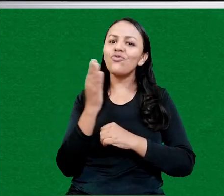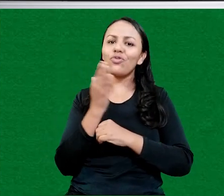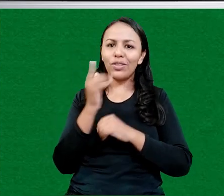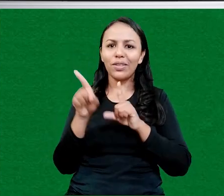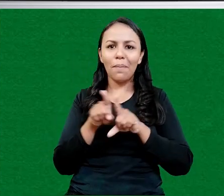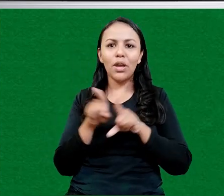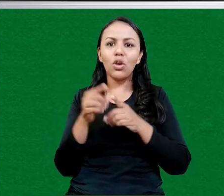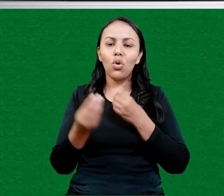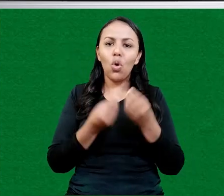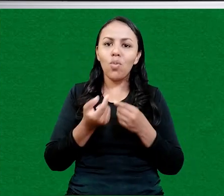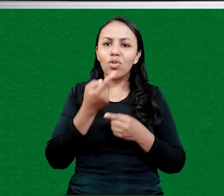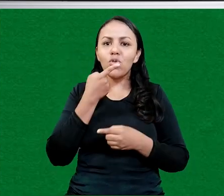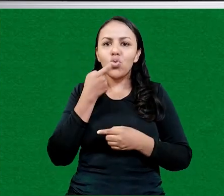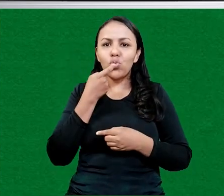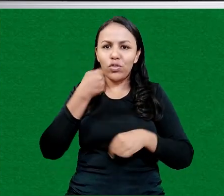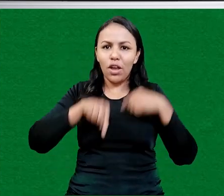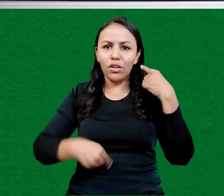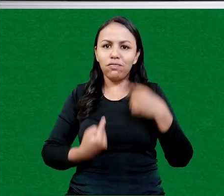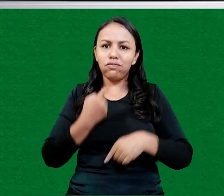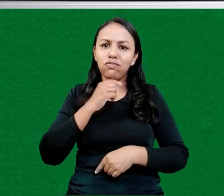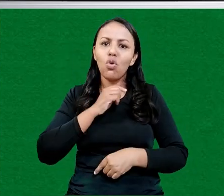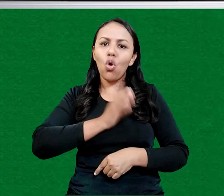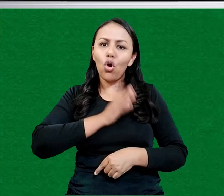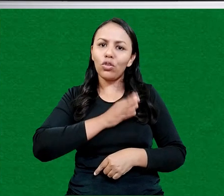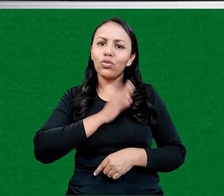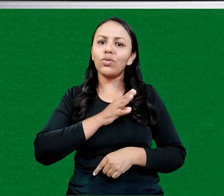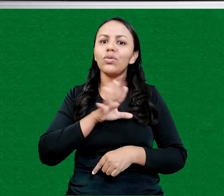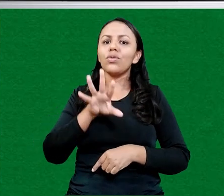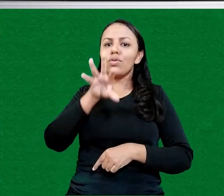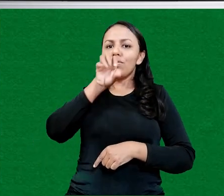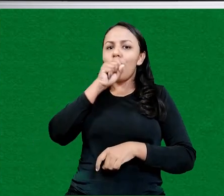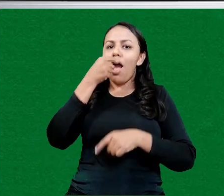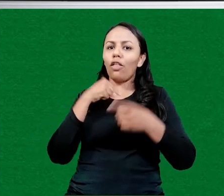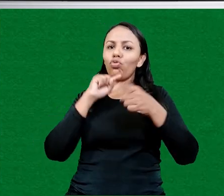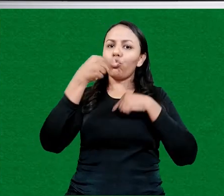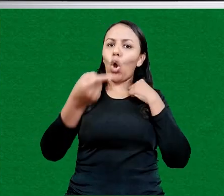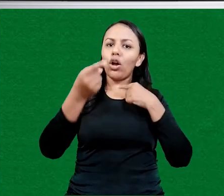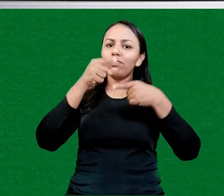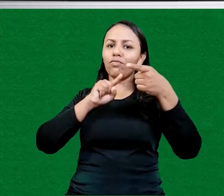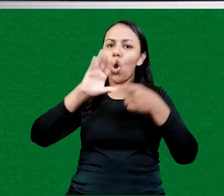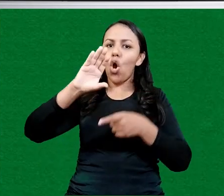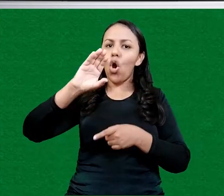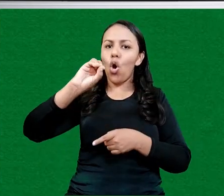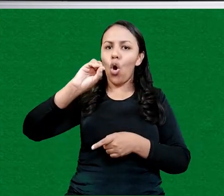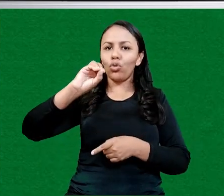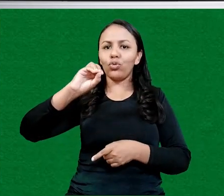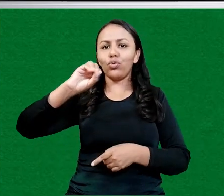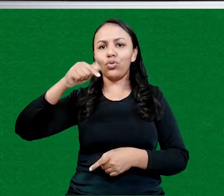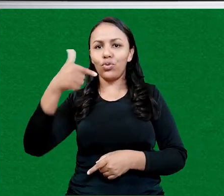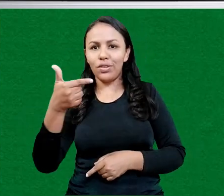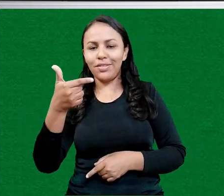respostas de irrigação do coração, das melhores trocas gasosas, que isso é importante lá para a nossa